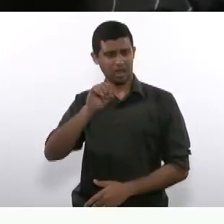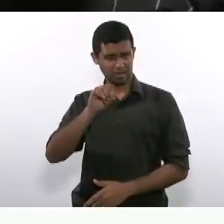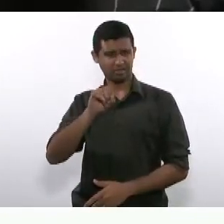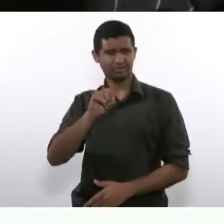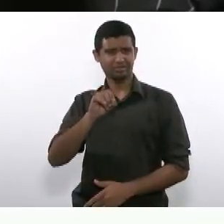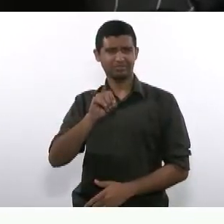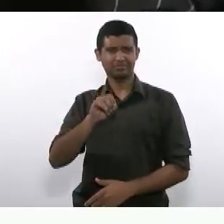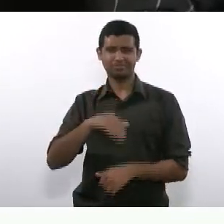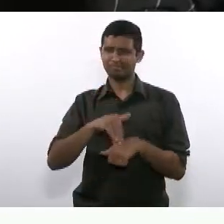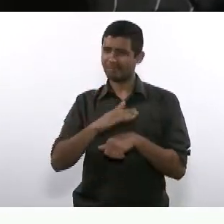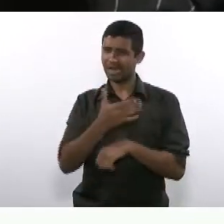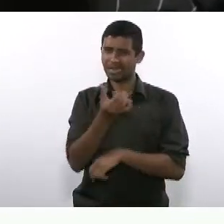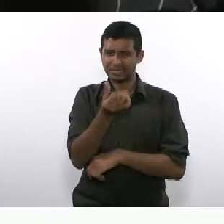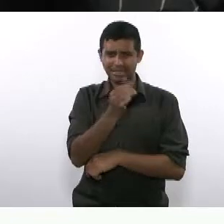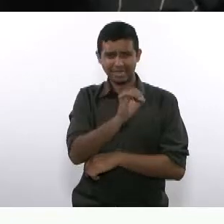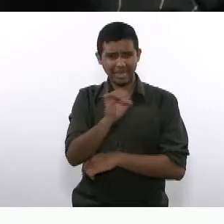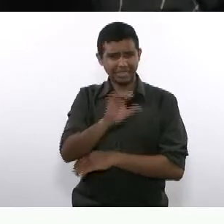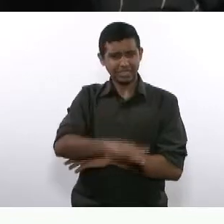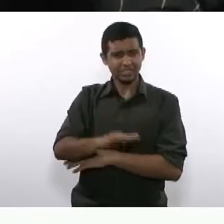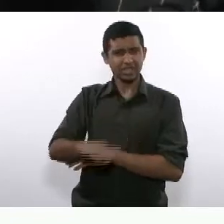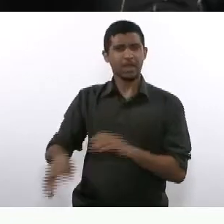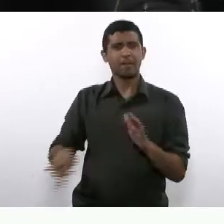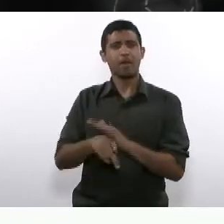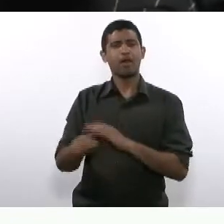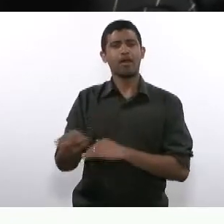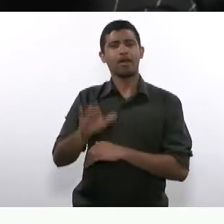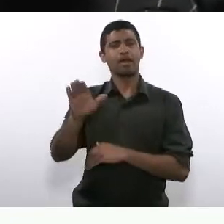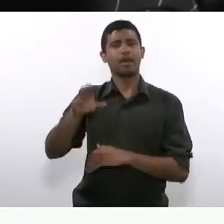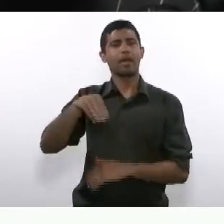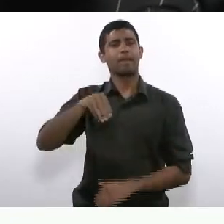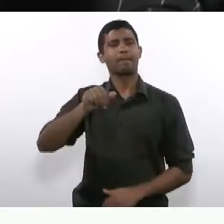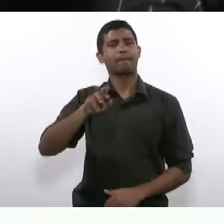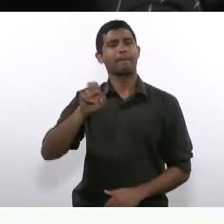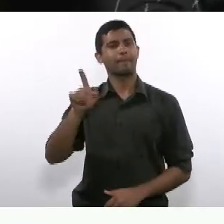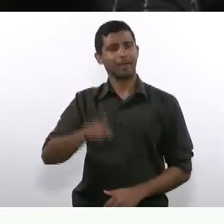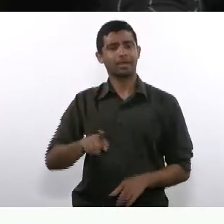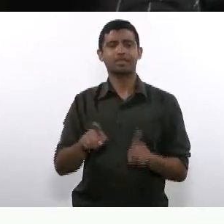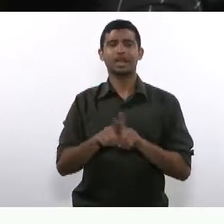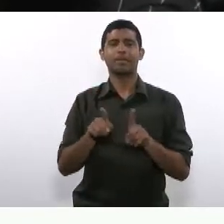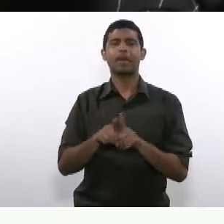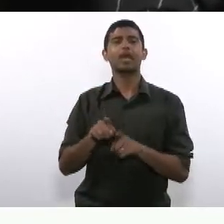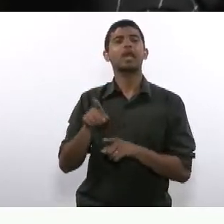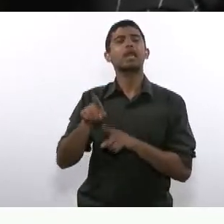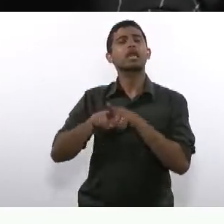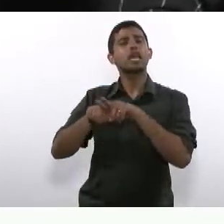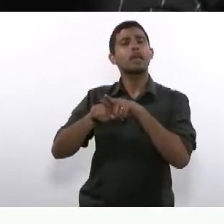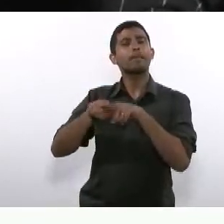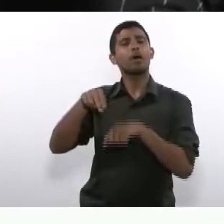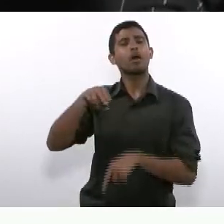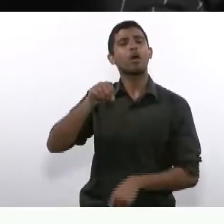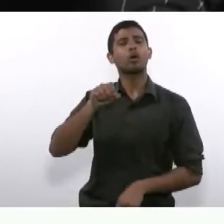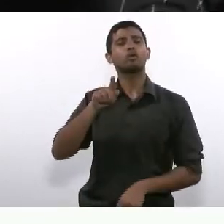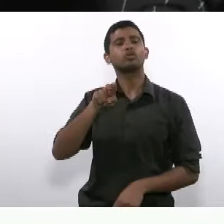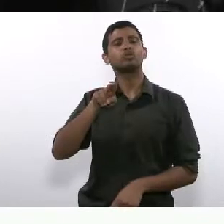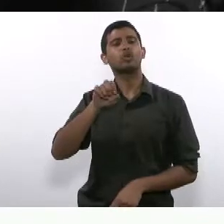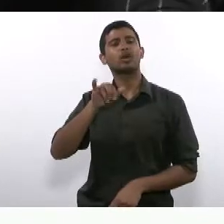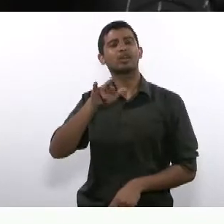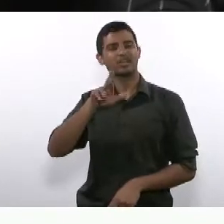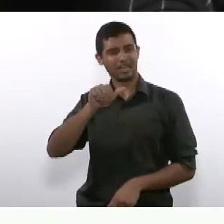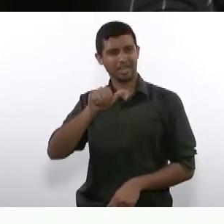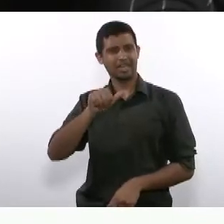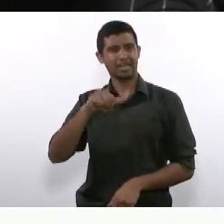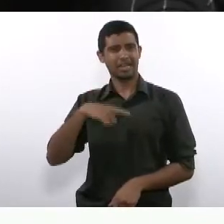600 crianças no Complexo da Maré. Projeto do Irmãos Nogueira, temos 6 núcleos de luta que